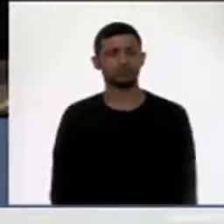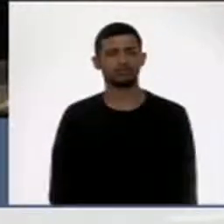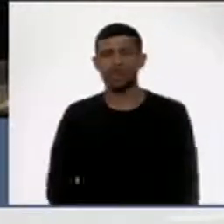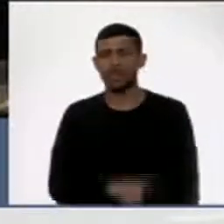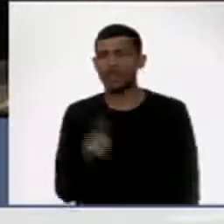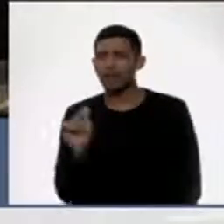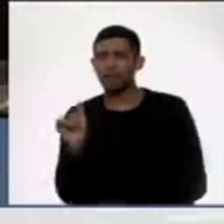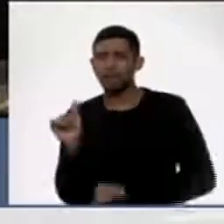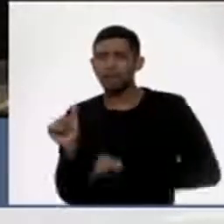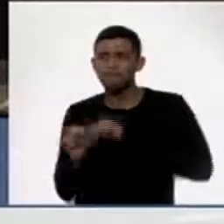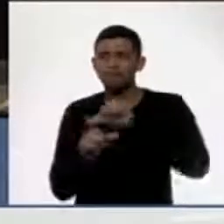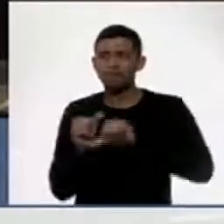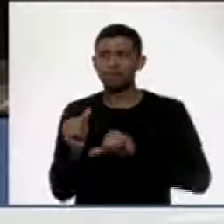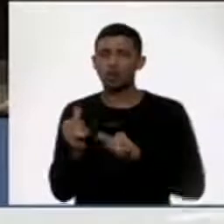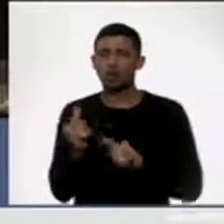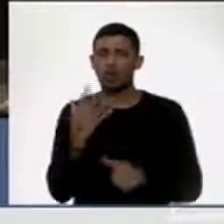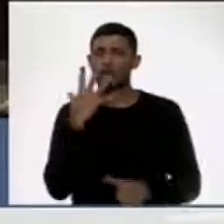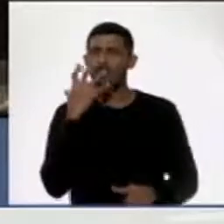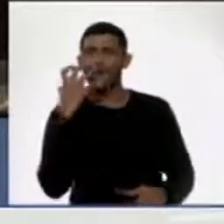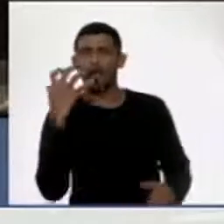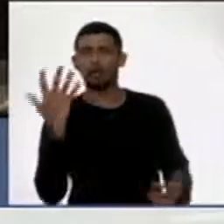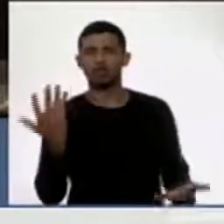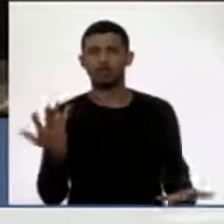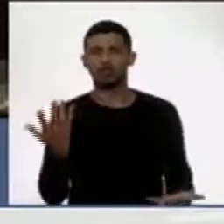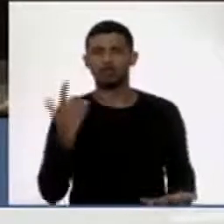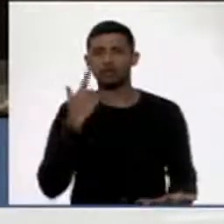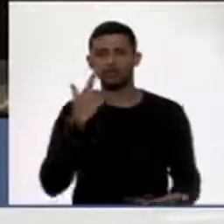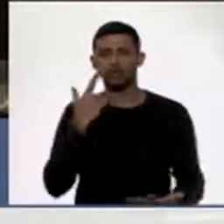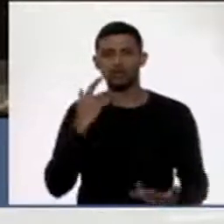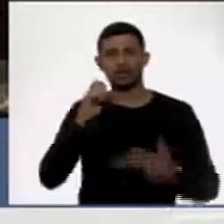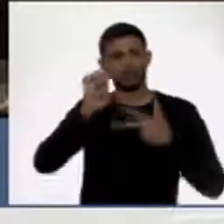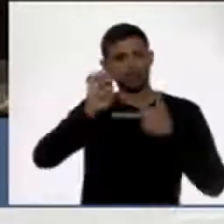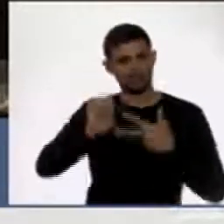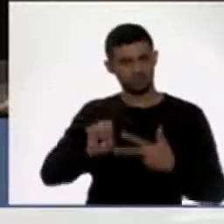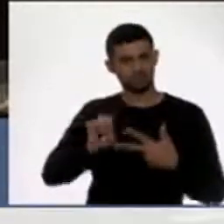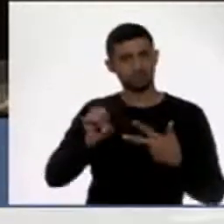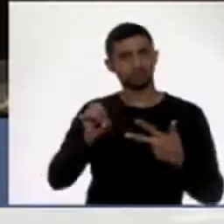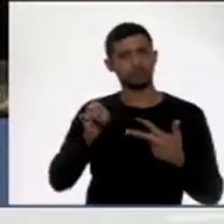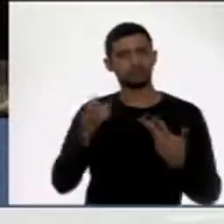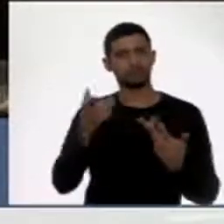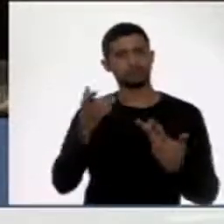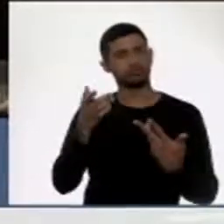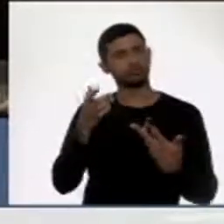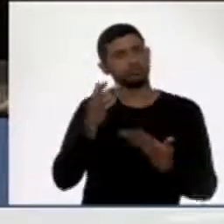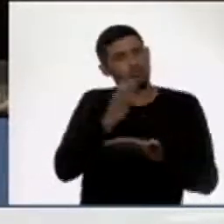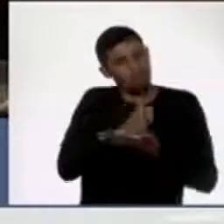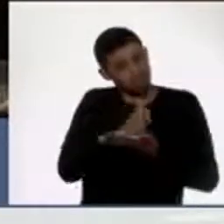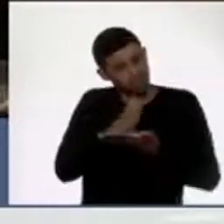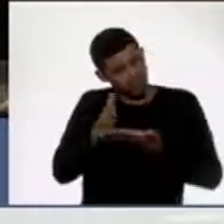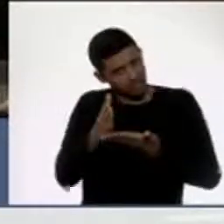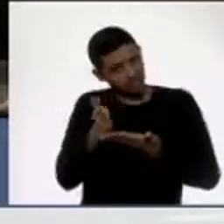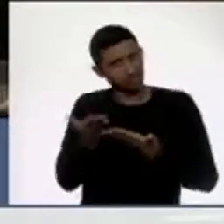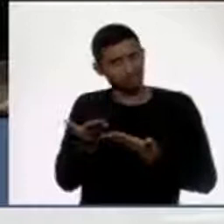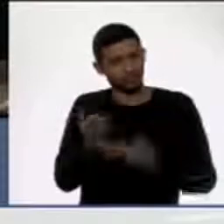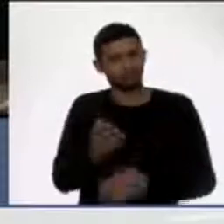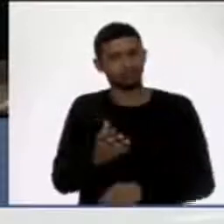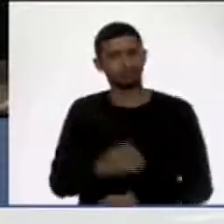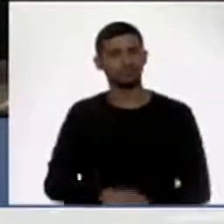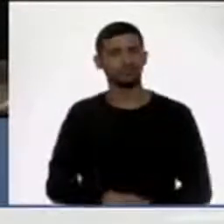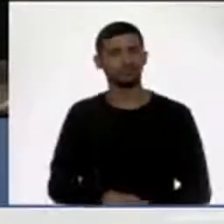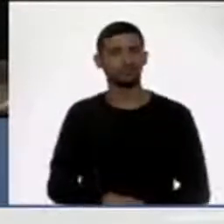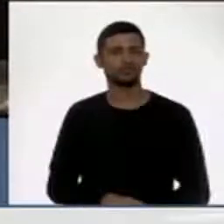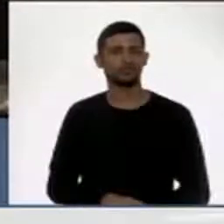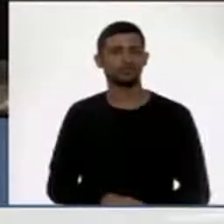corrompeu? O poder executivo, em parte, sempre as